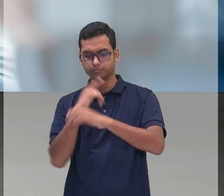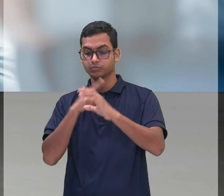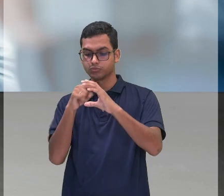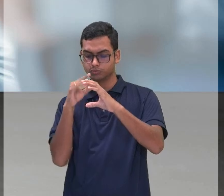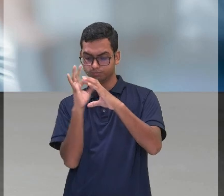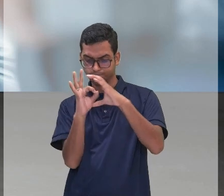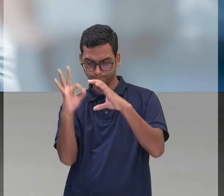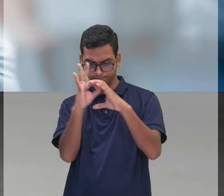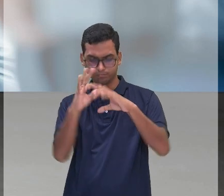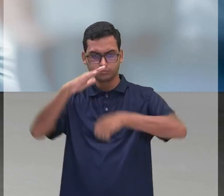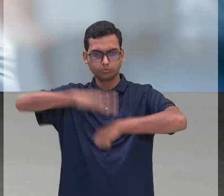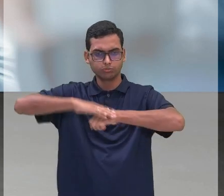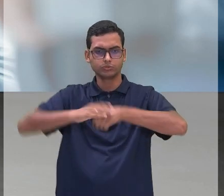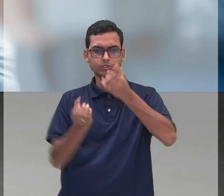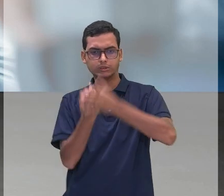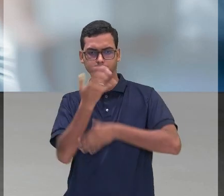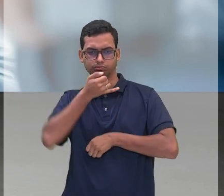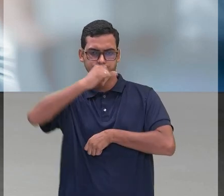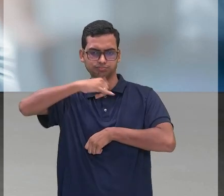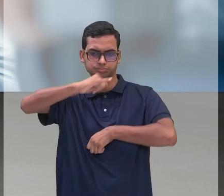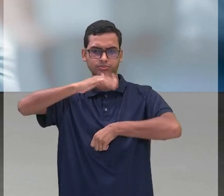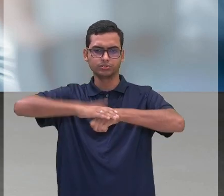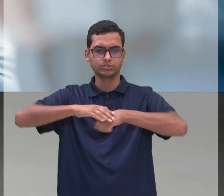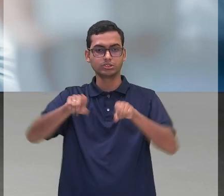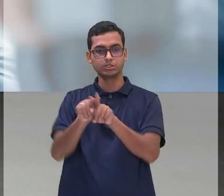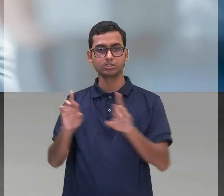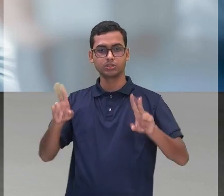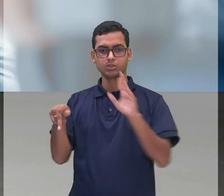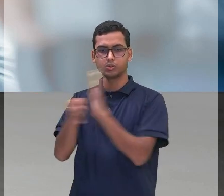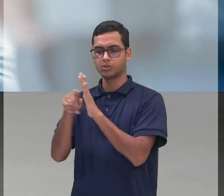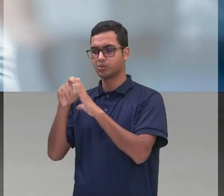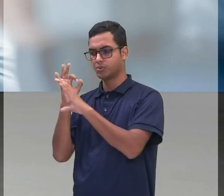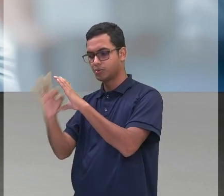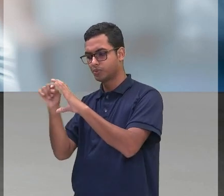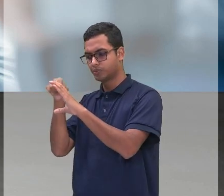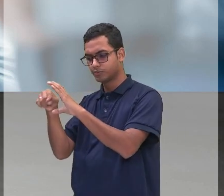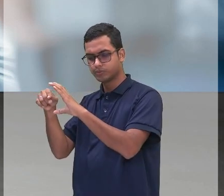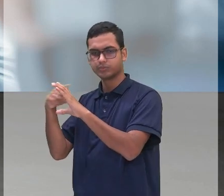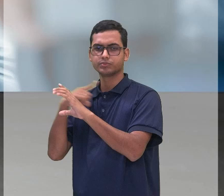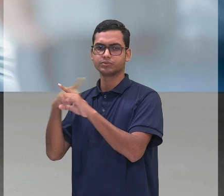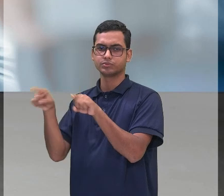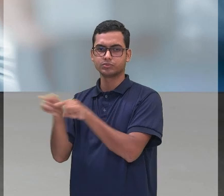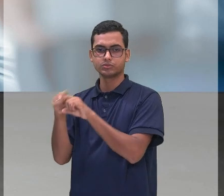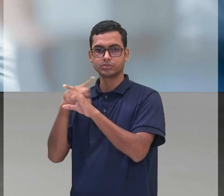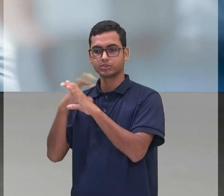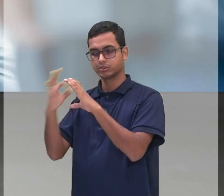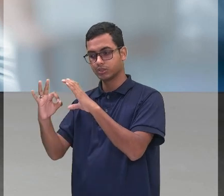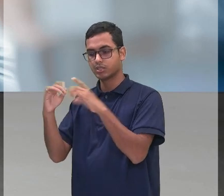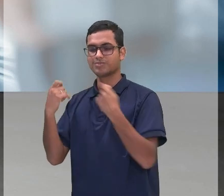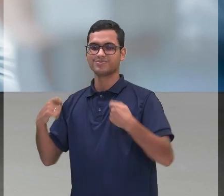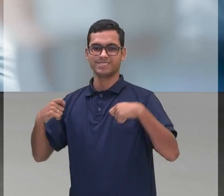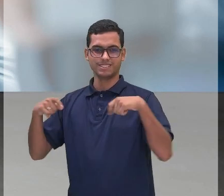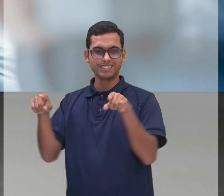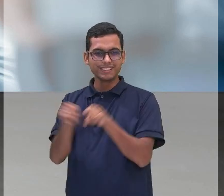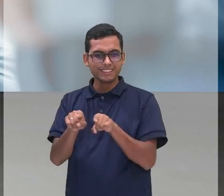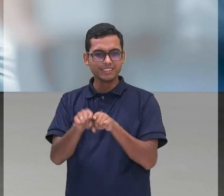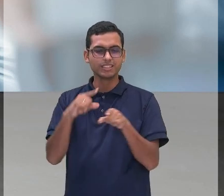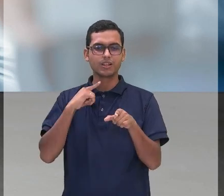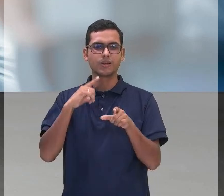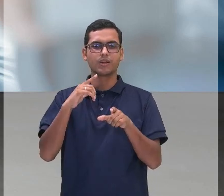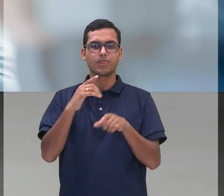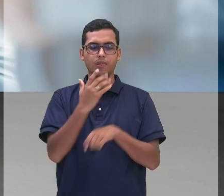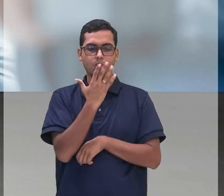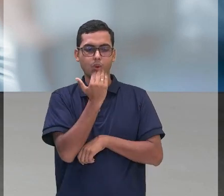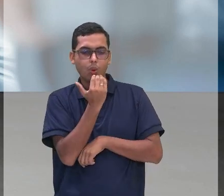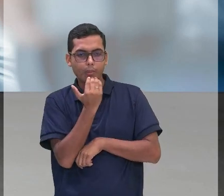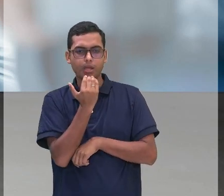produzir a sua energia, diferente da célula animal, que é um ser heterotrófico, onde ele precisa ali consumir